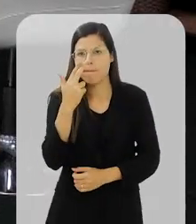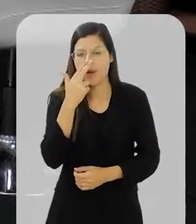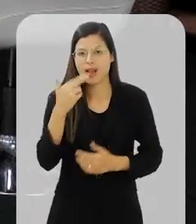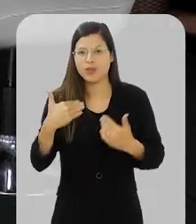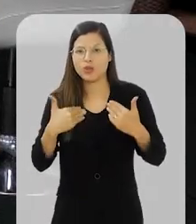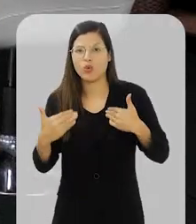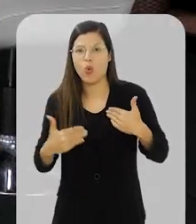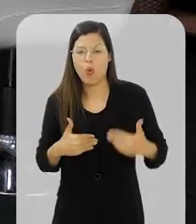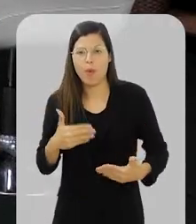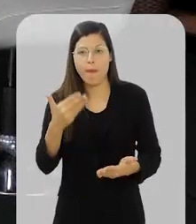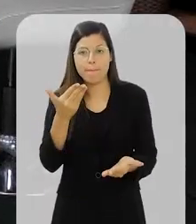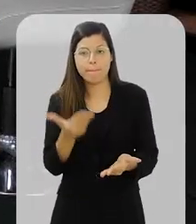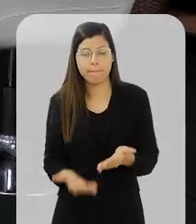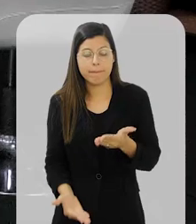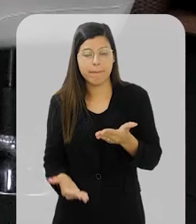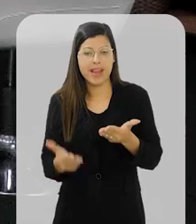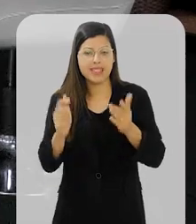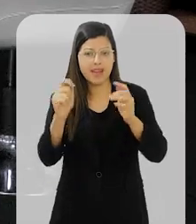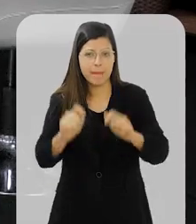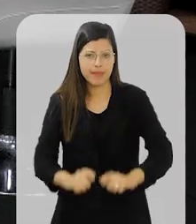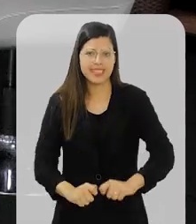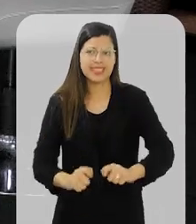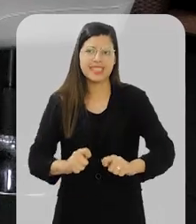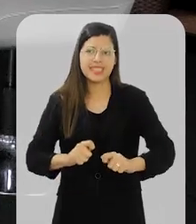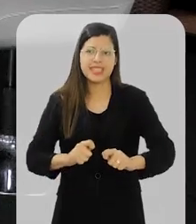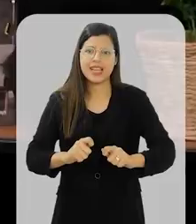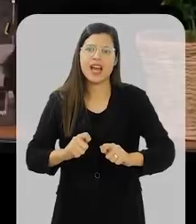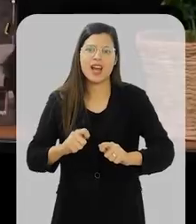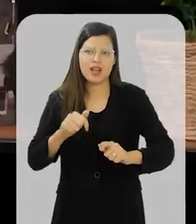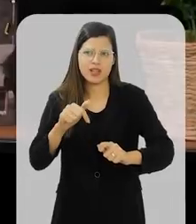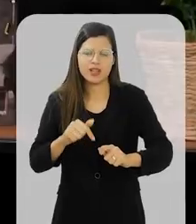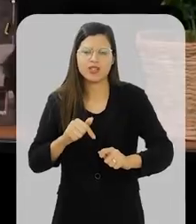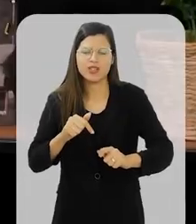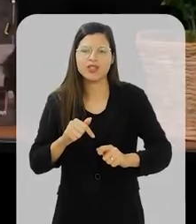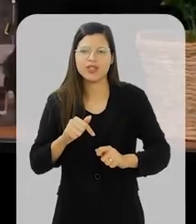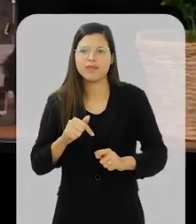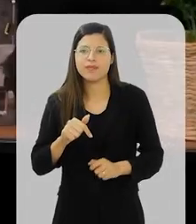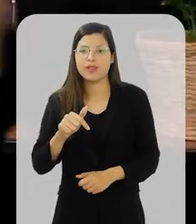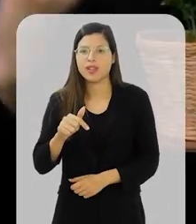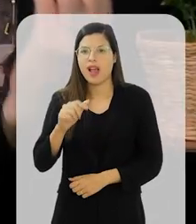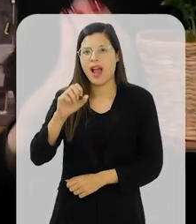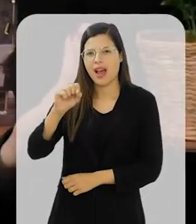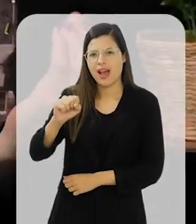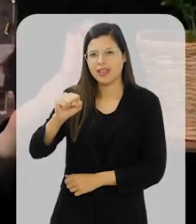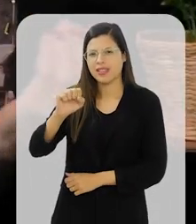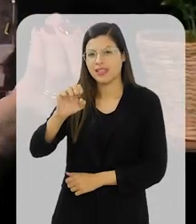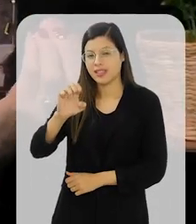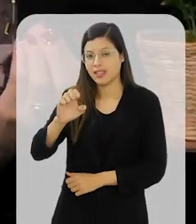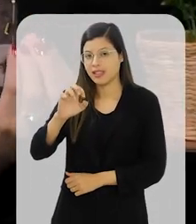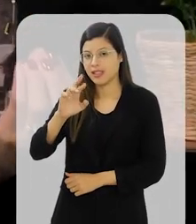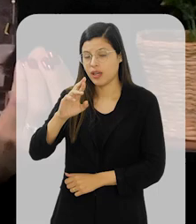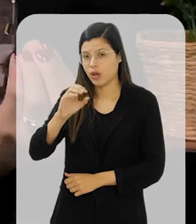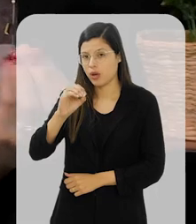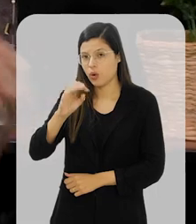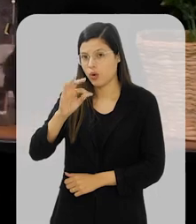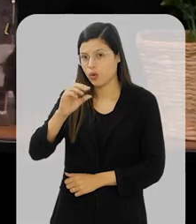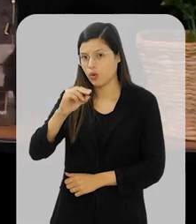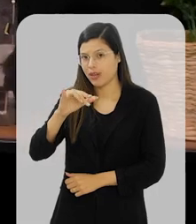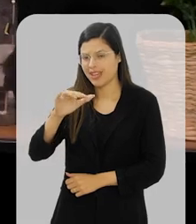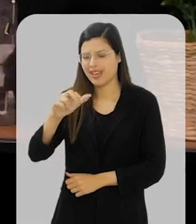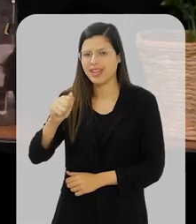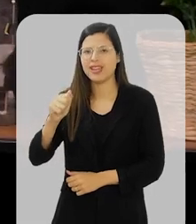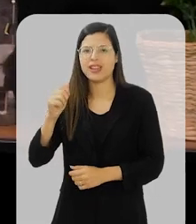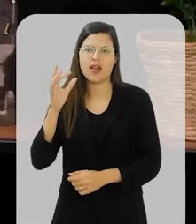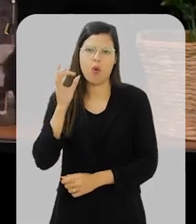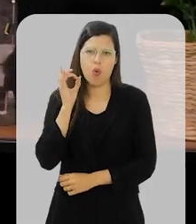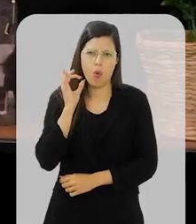perdendo essa capacidade que a gente chama de a resiliência do hipocampo, né? E aí a serotonina, que é um neurotransmissor importante, os